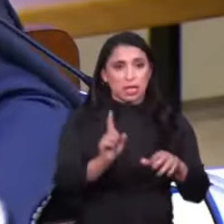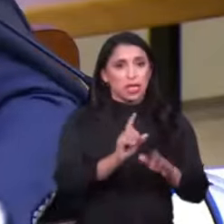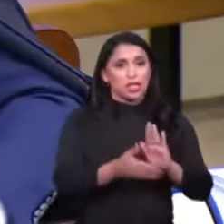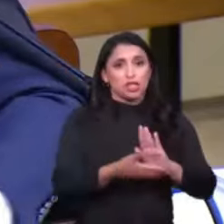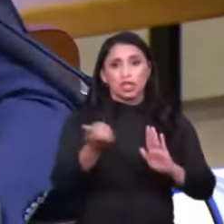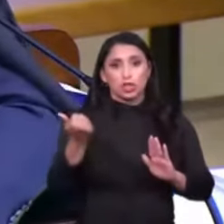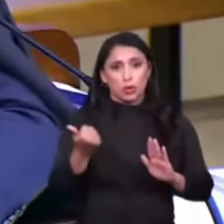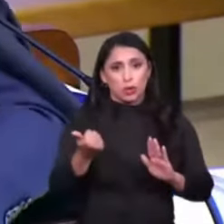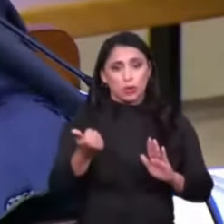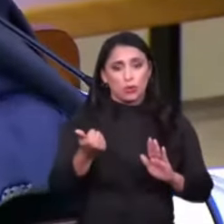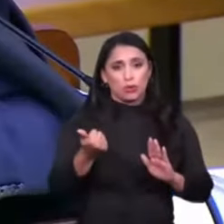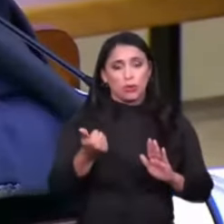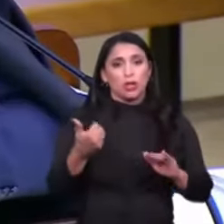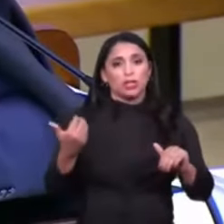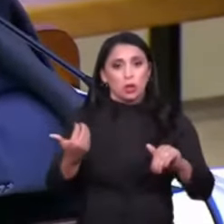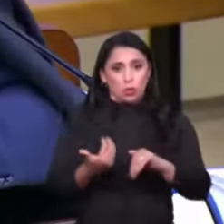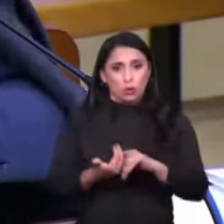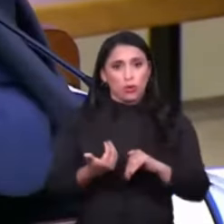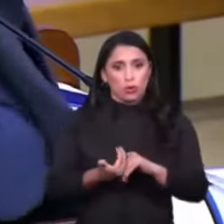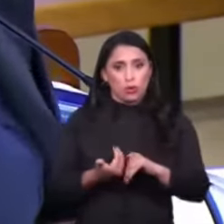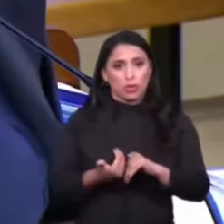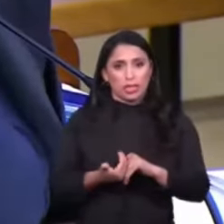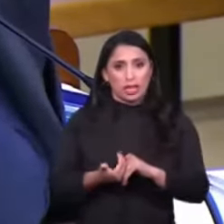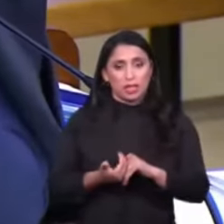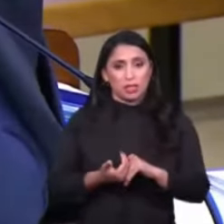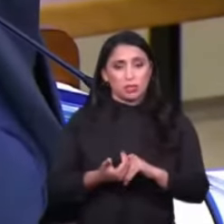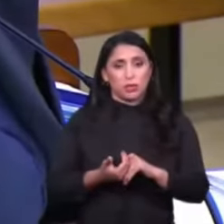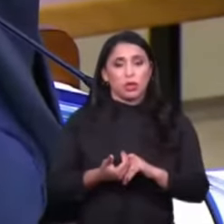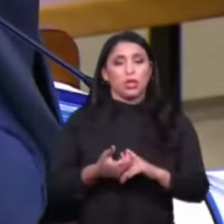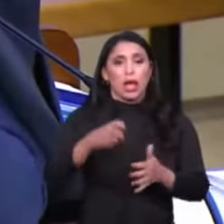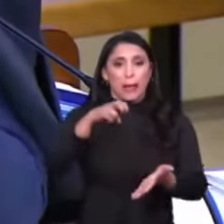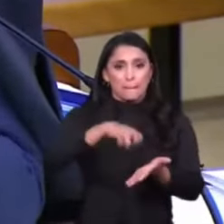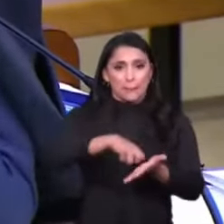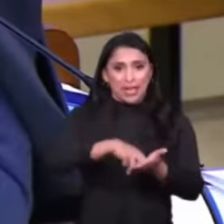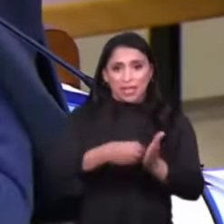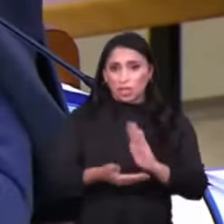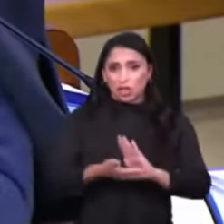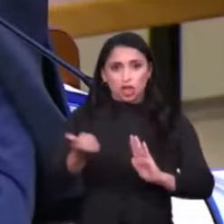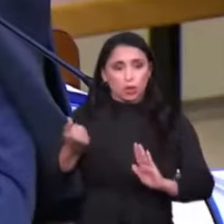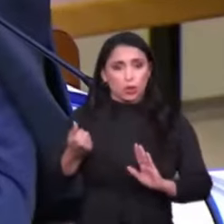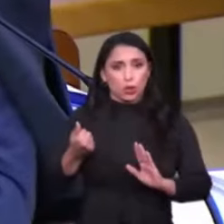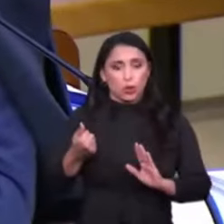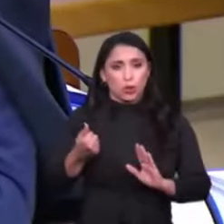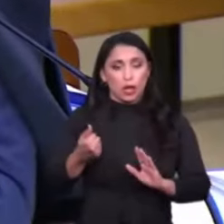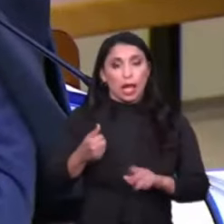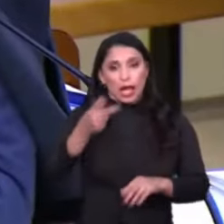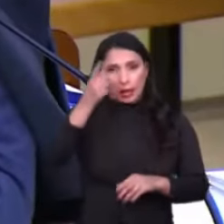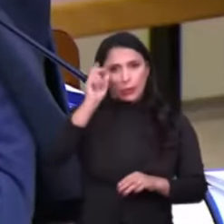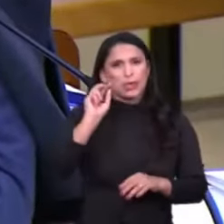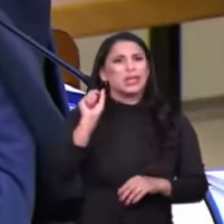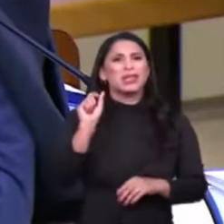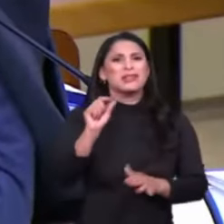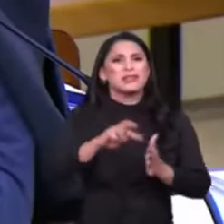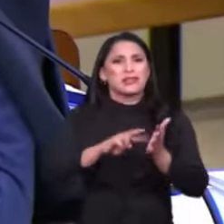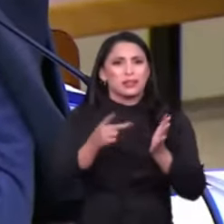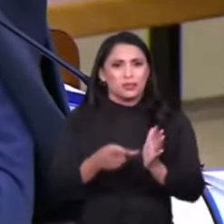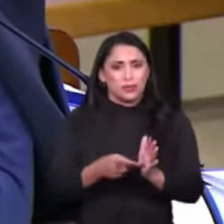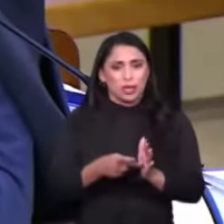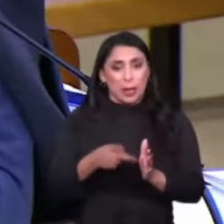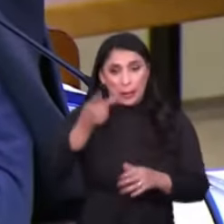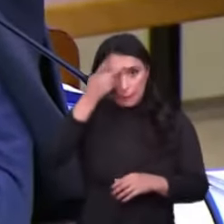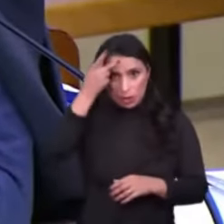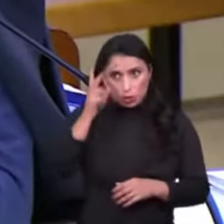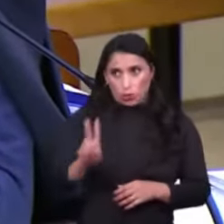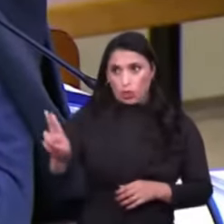Então, o Congresso de fato já despenalizou, o que significa isso? Ao usuário de droga, que porta